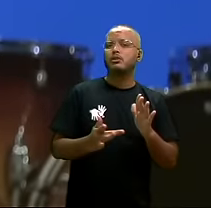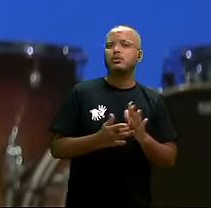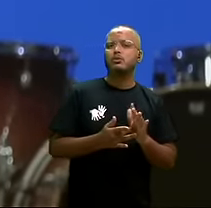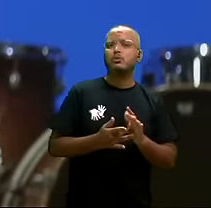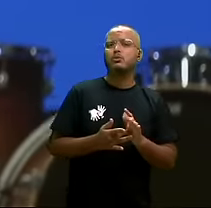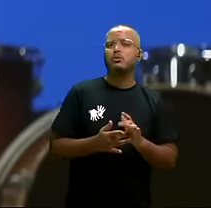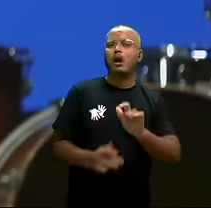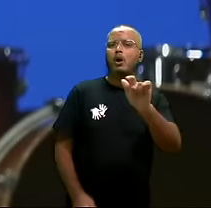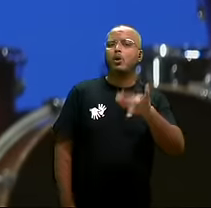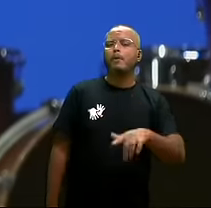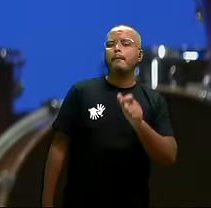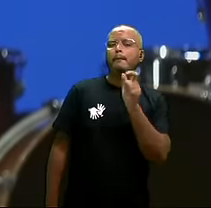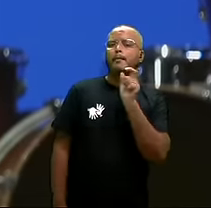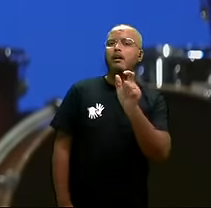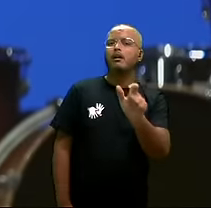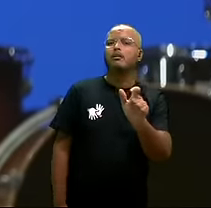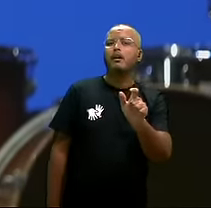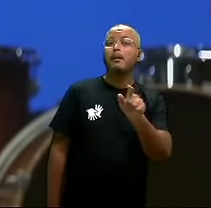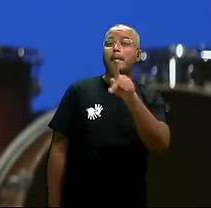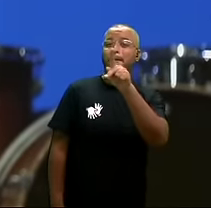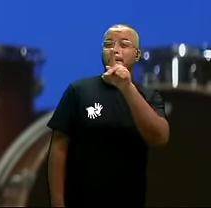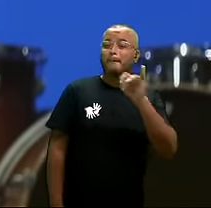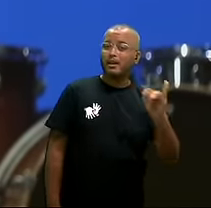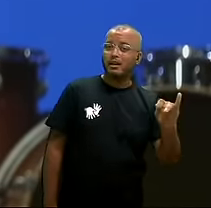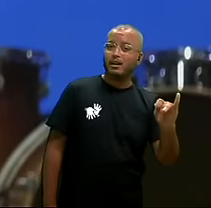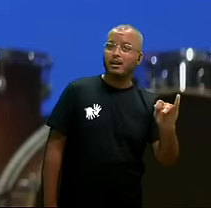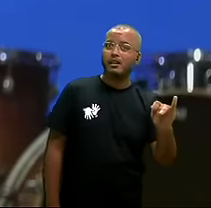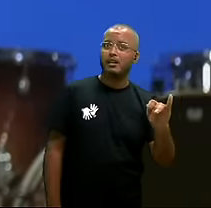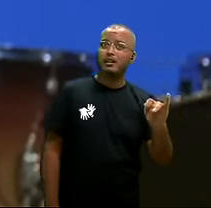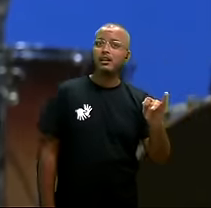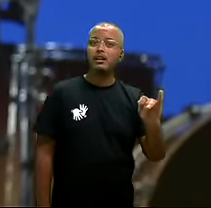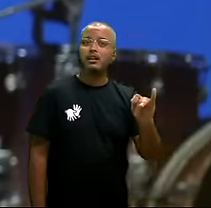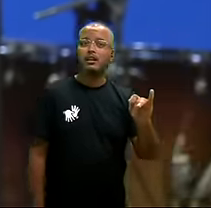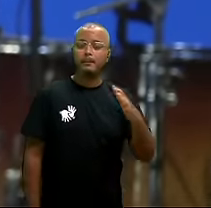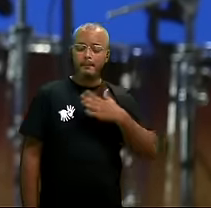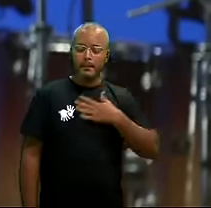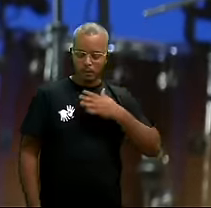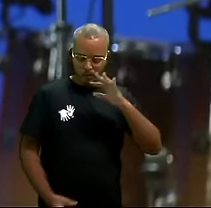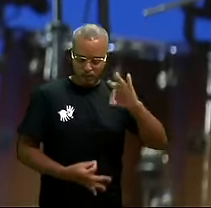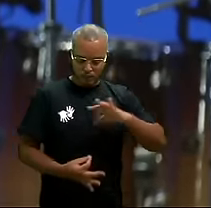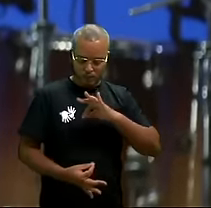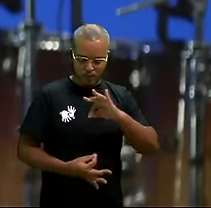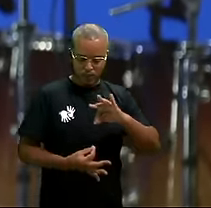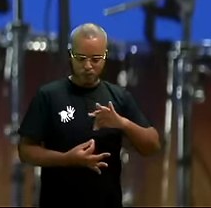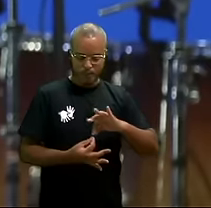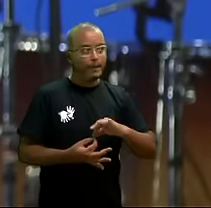Jesus disse: Pai, em tuas mãos entrego o meu espírito. Está